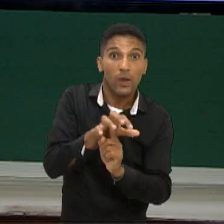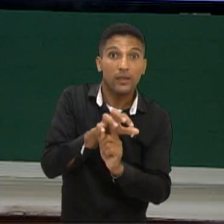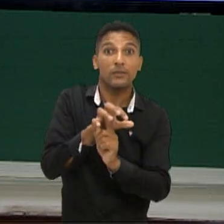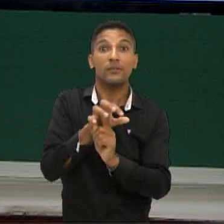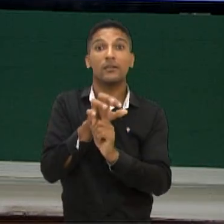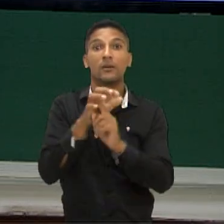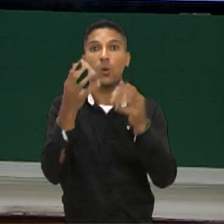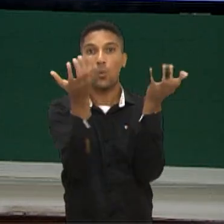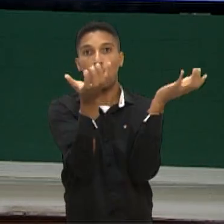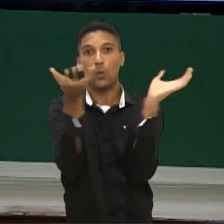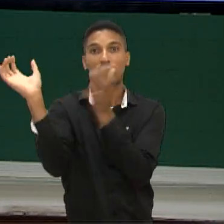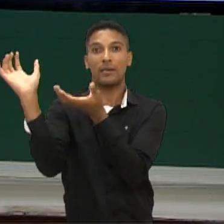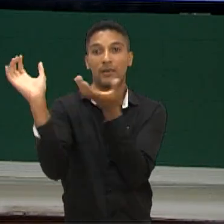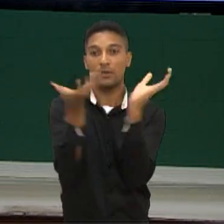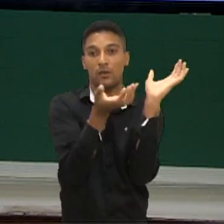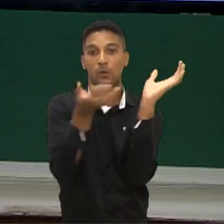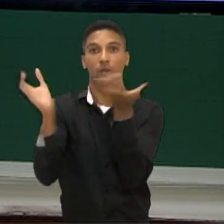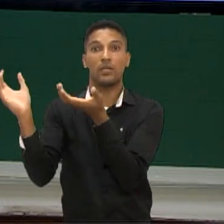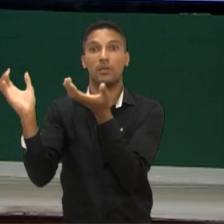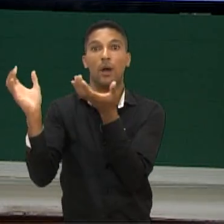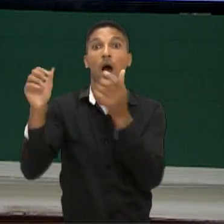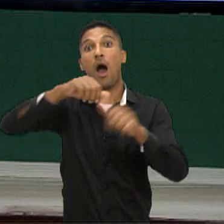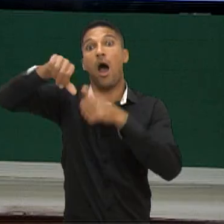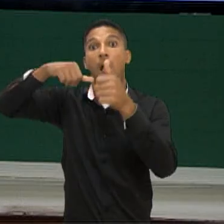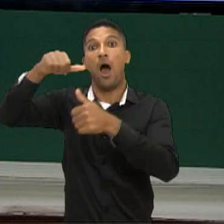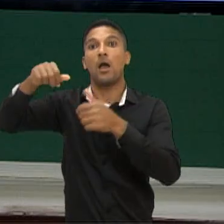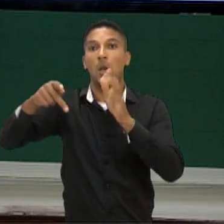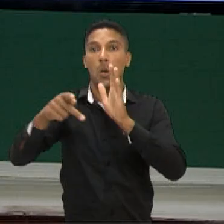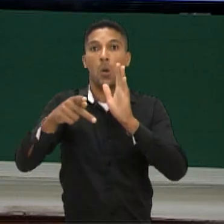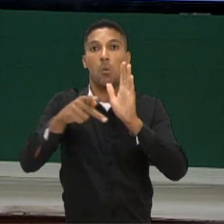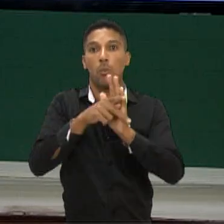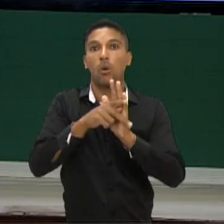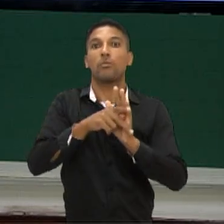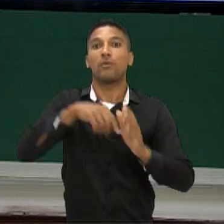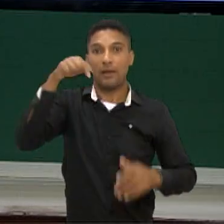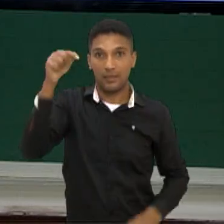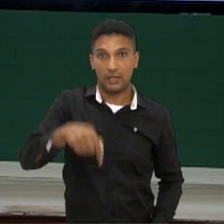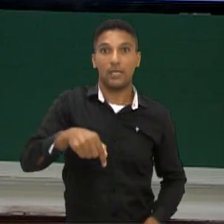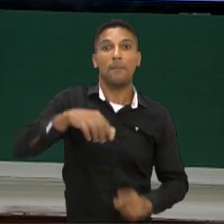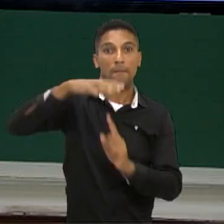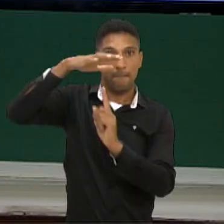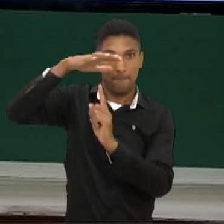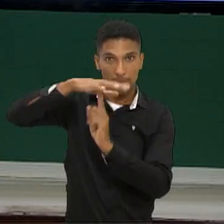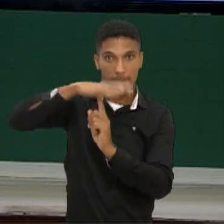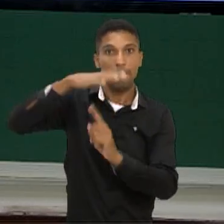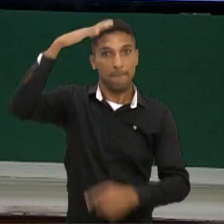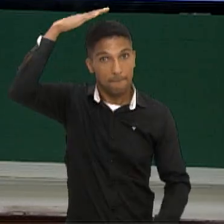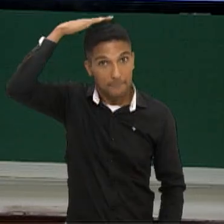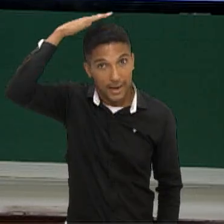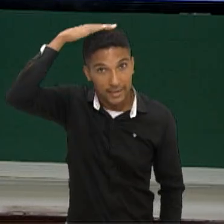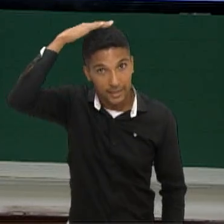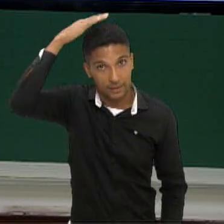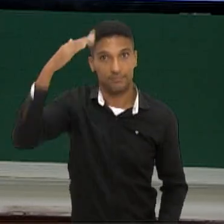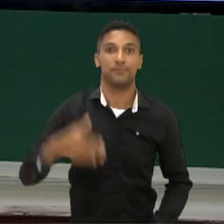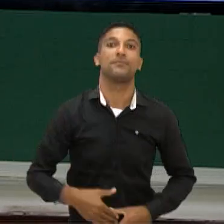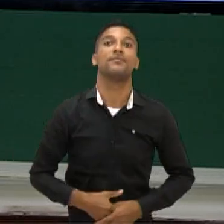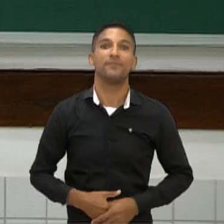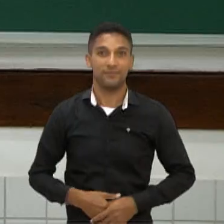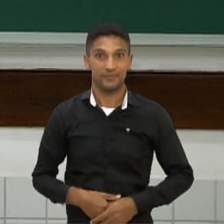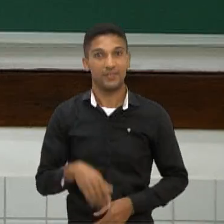mais próxima da nossa realidade, então eu acredito que vai ser mais fácil a compreensão de vocês.